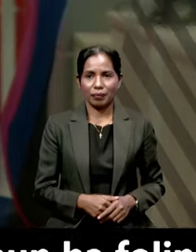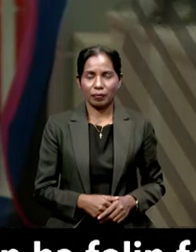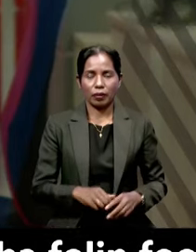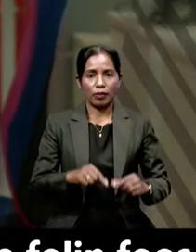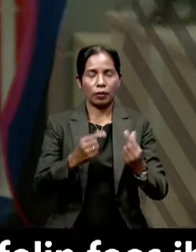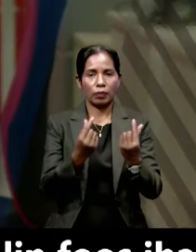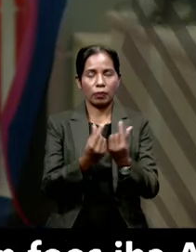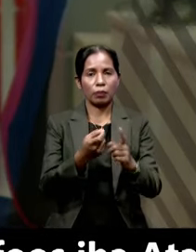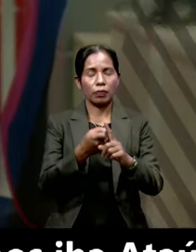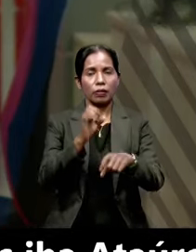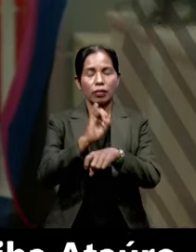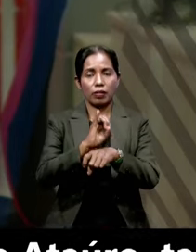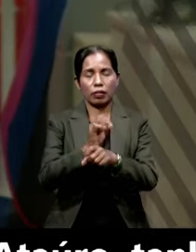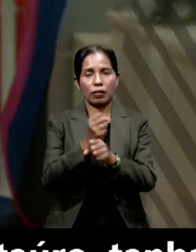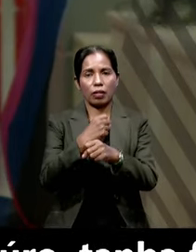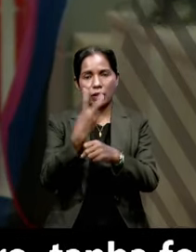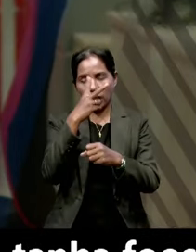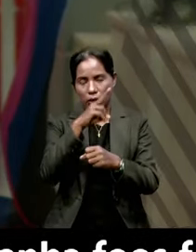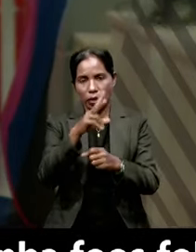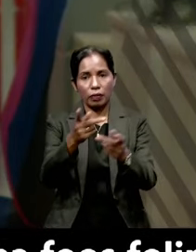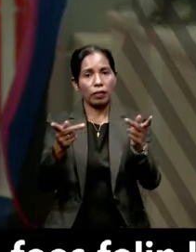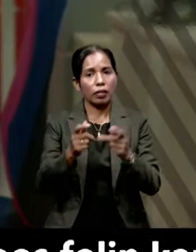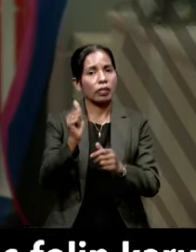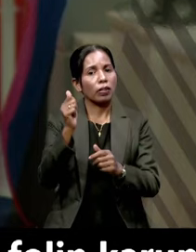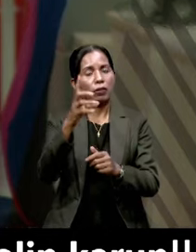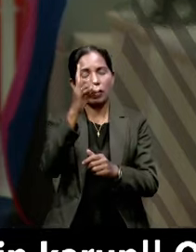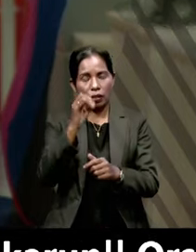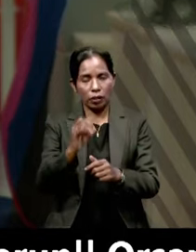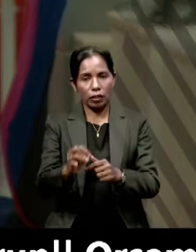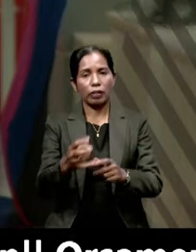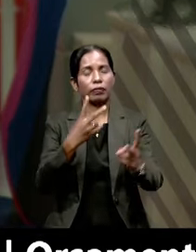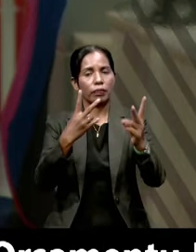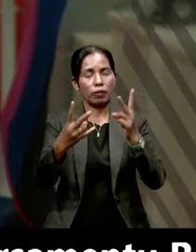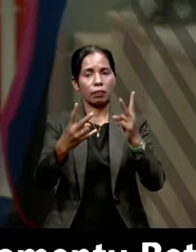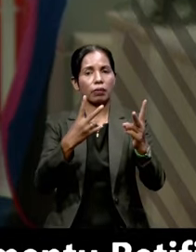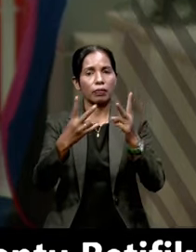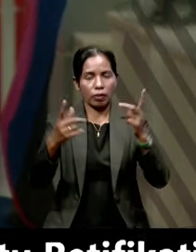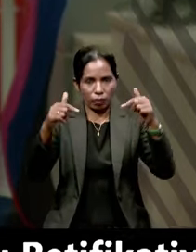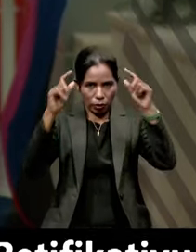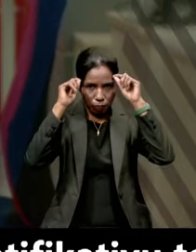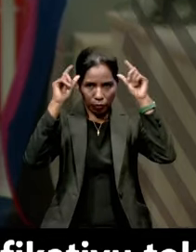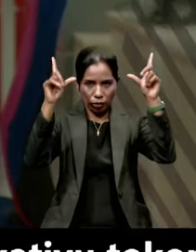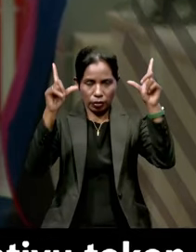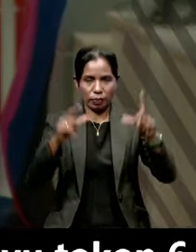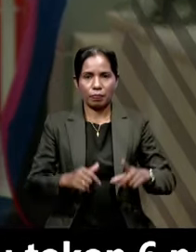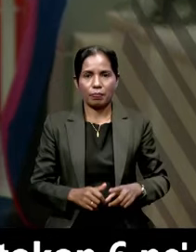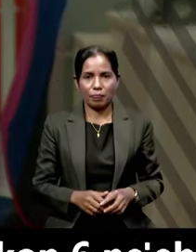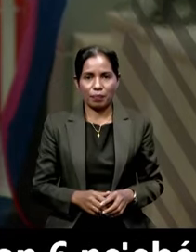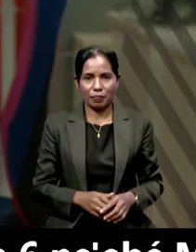equipa da delegação Vaticano, a inspeção Bafata em Sanul e Adili, Moloco Santo Padre, visita Timor-Leste.